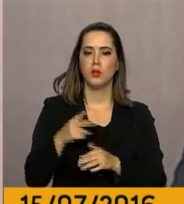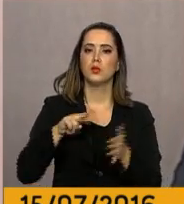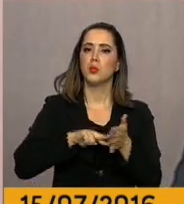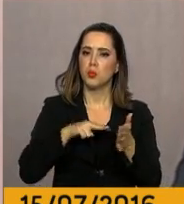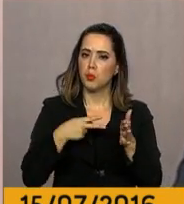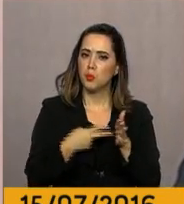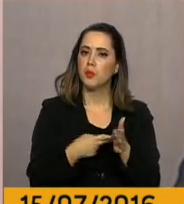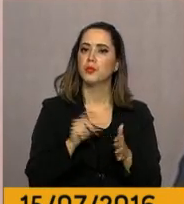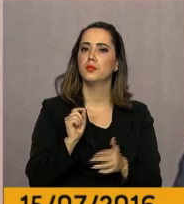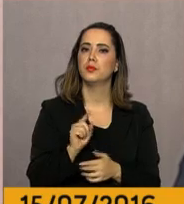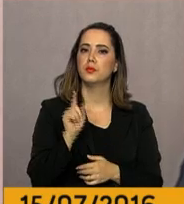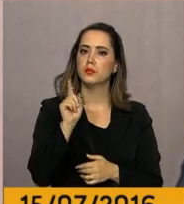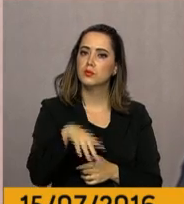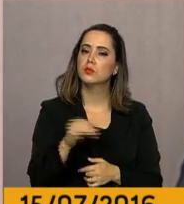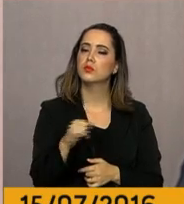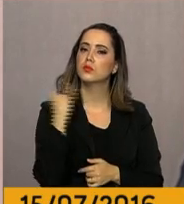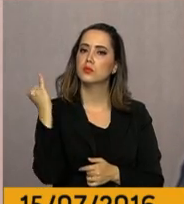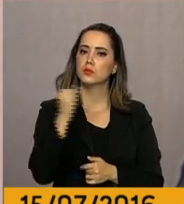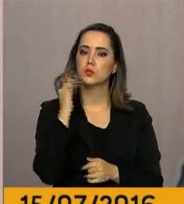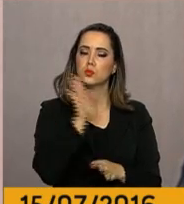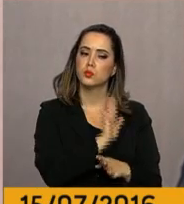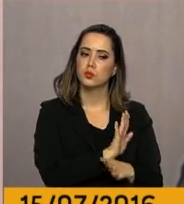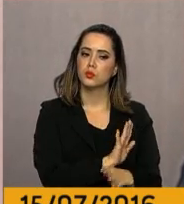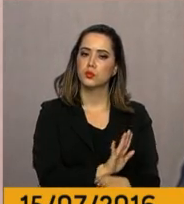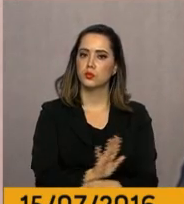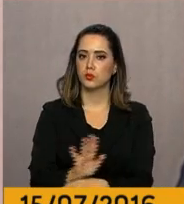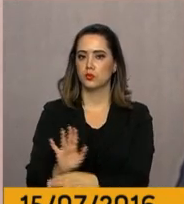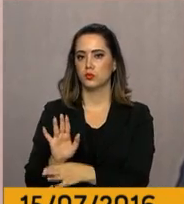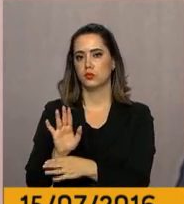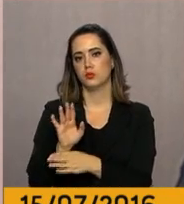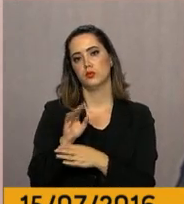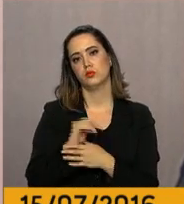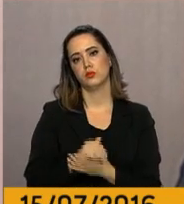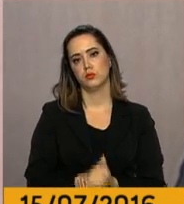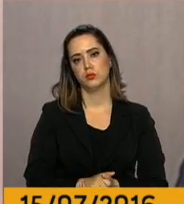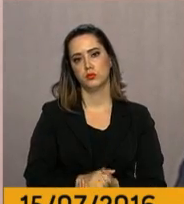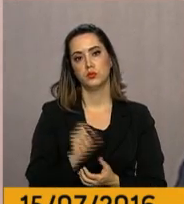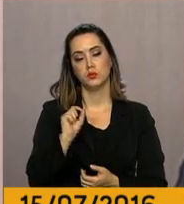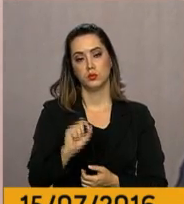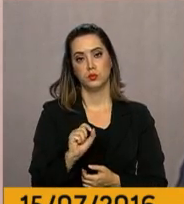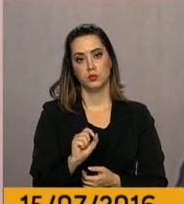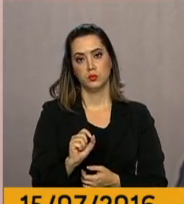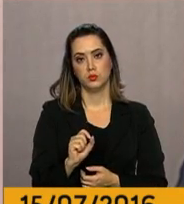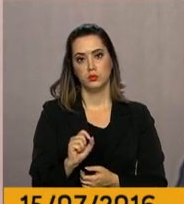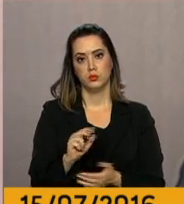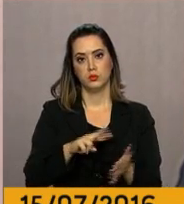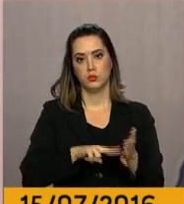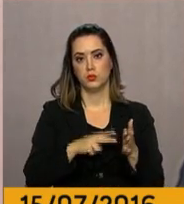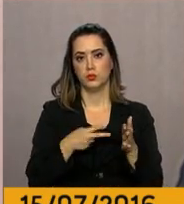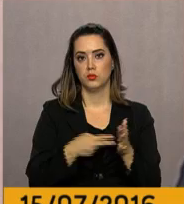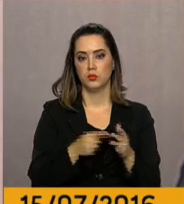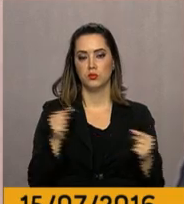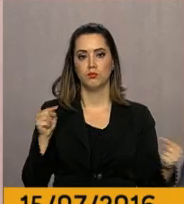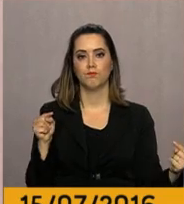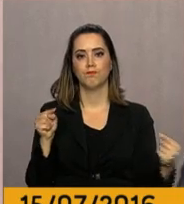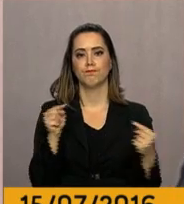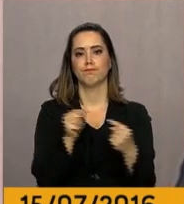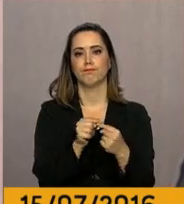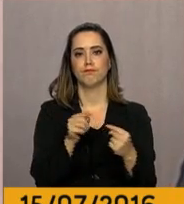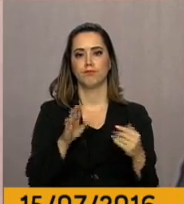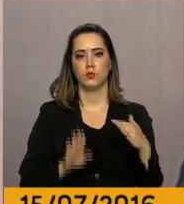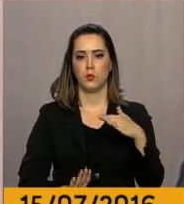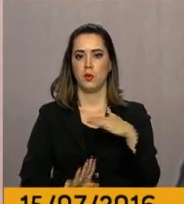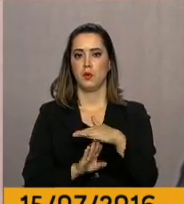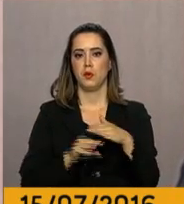significar uma importante contribuição naquilo que diz respeito ao atingimento das metas